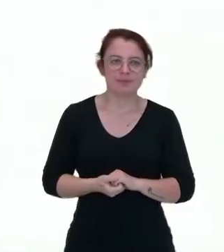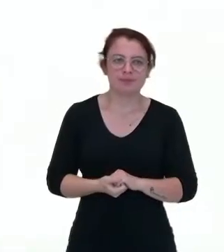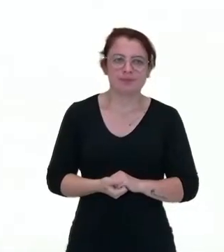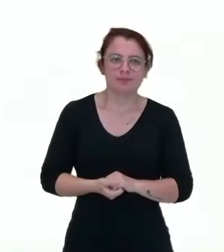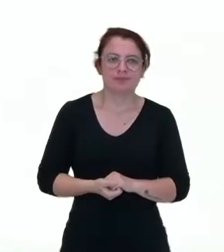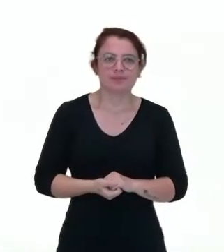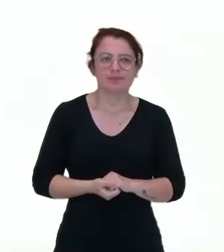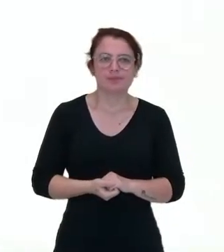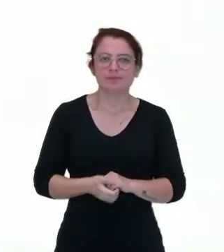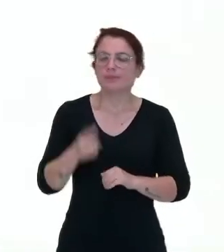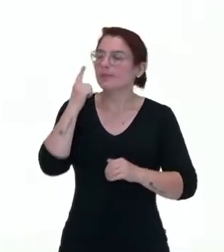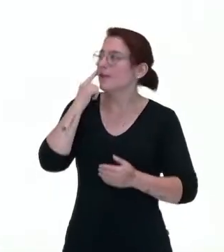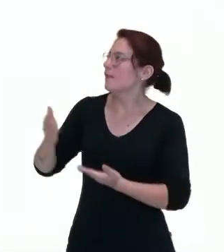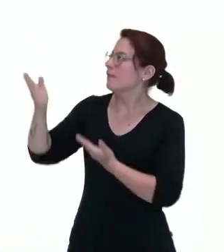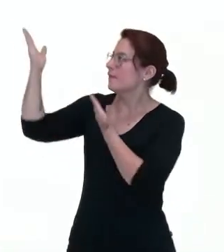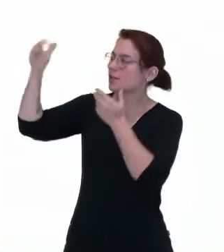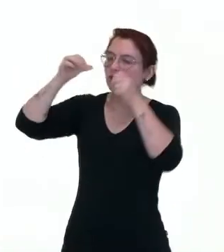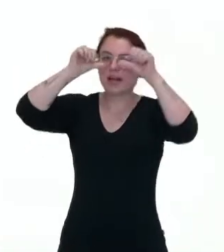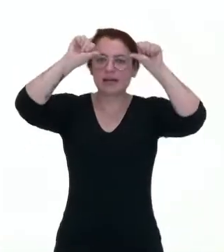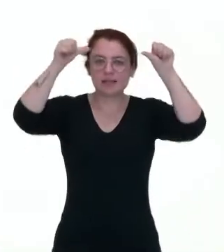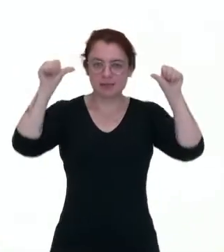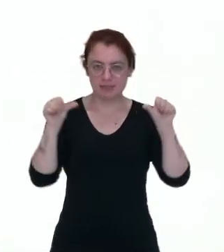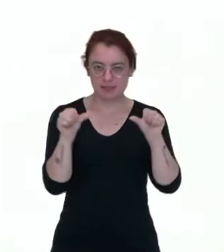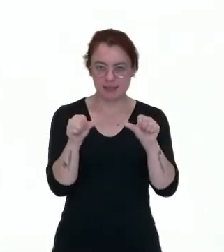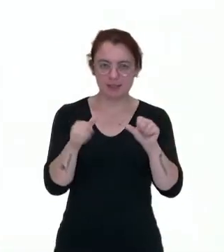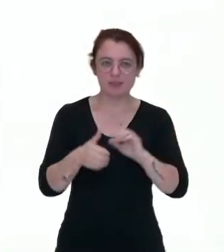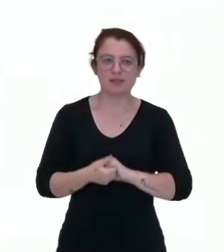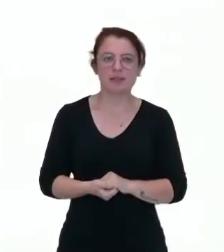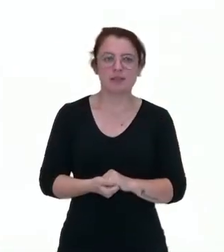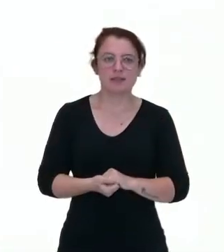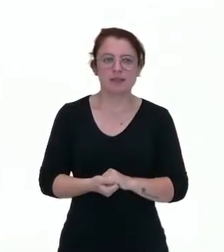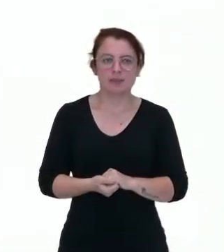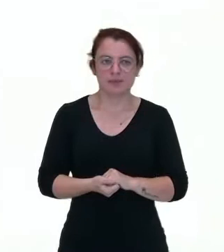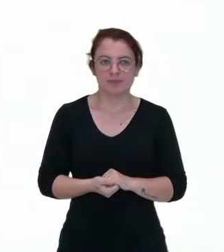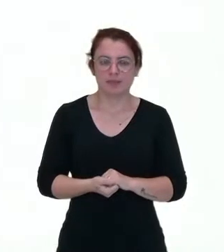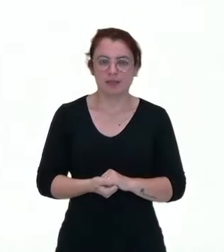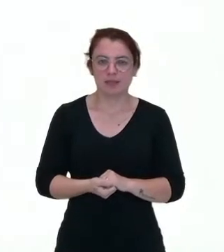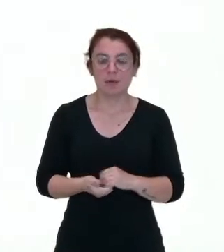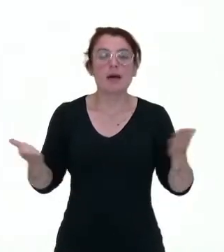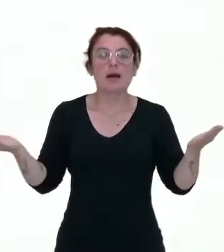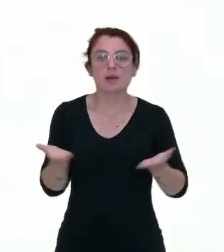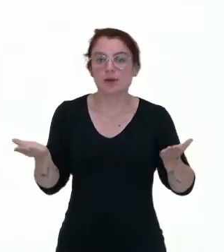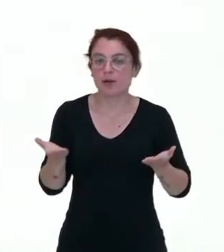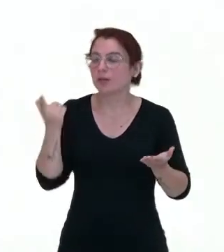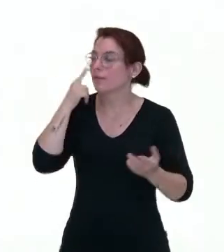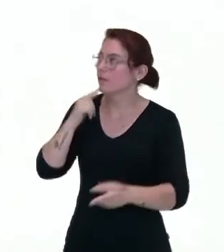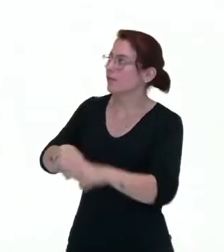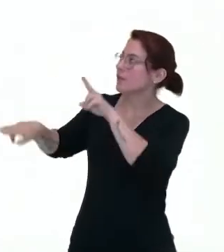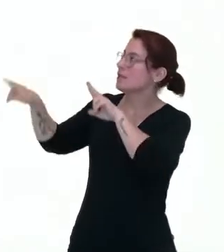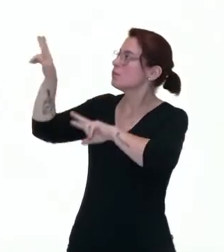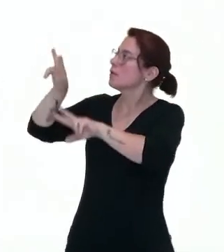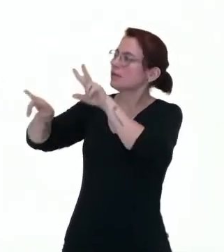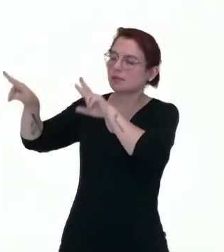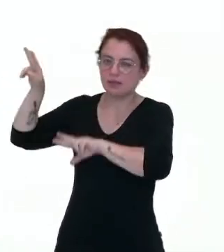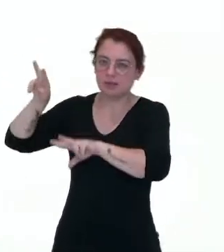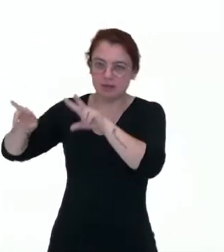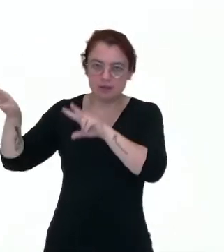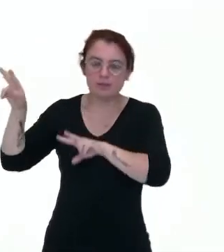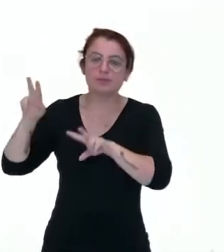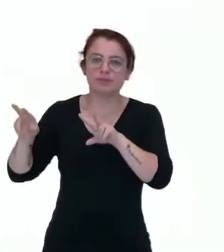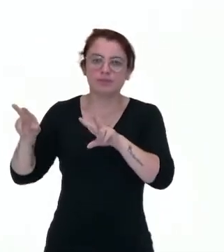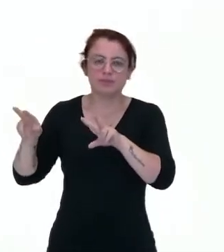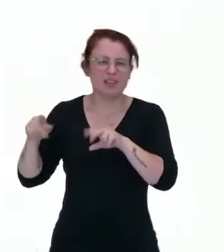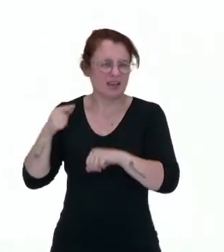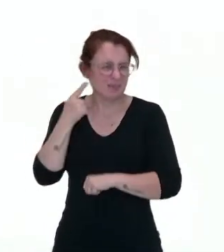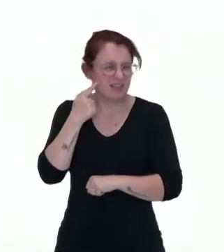E para isso, eu trago para você uma imagem. Vamos fazer uma leitura dessa imagem? Daí você pensa